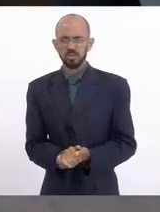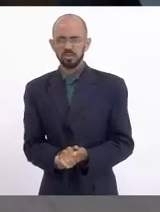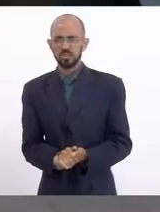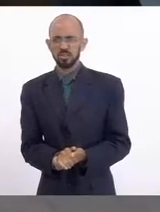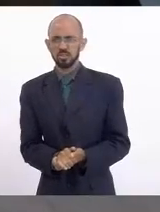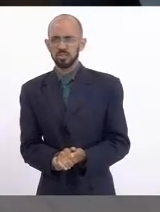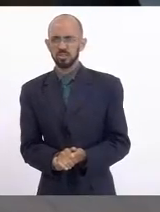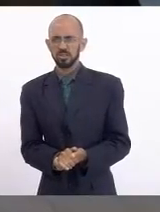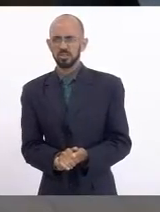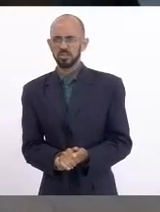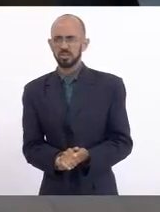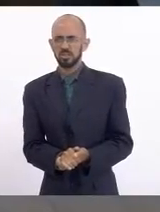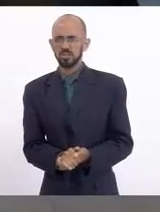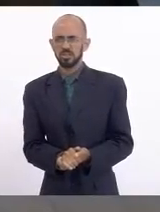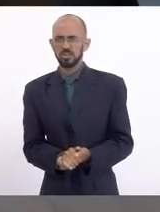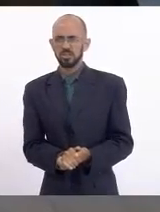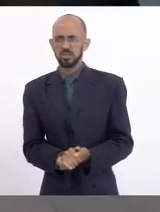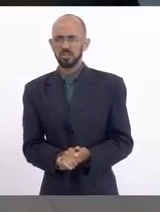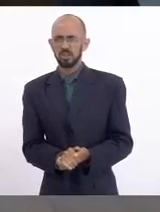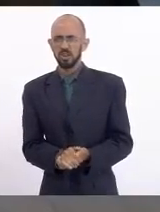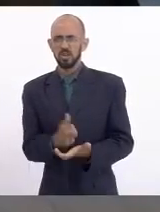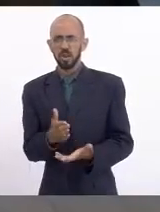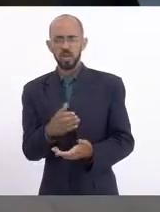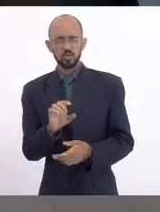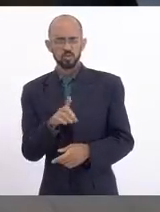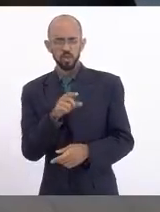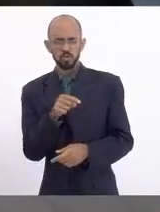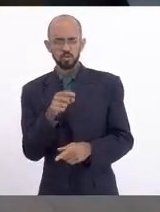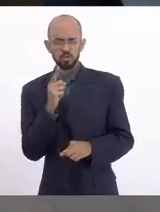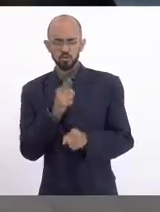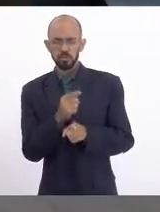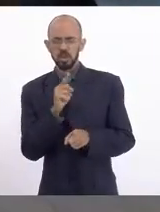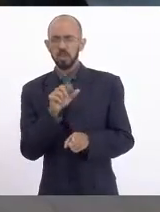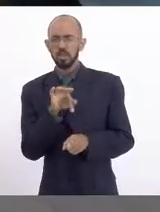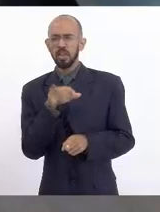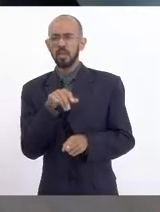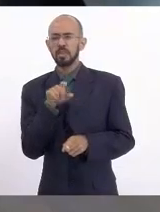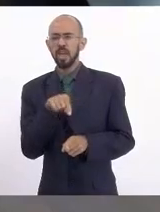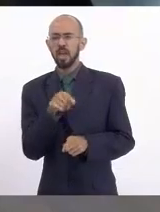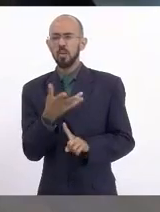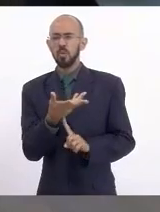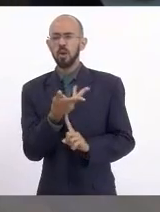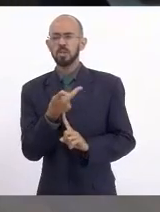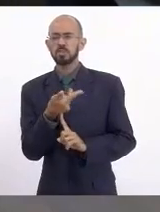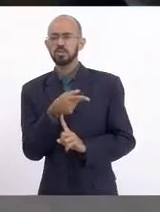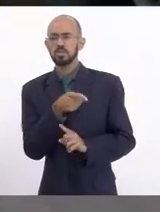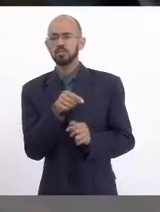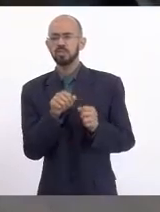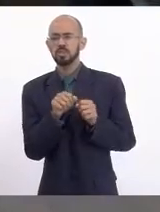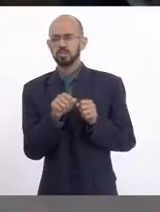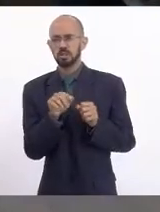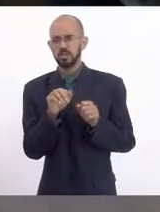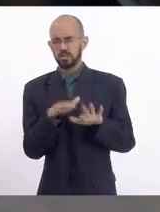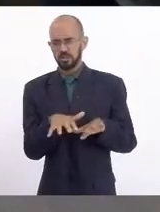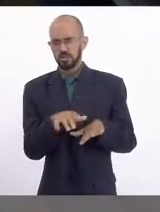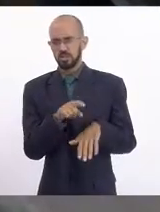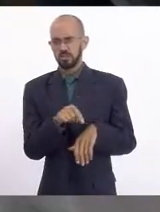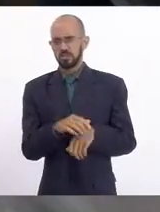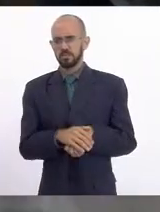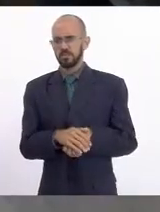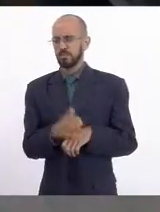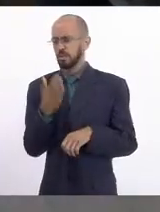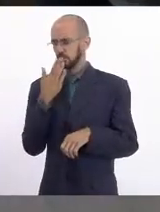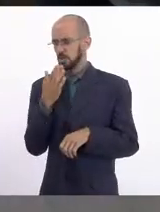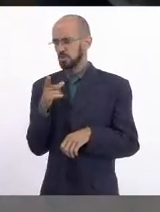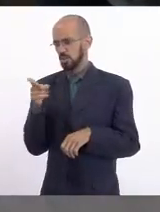dificuldade nenhuma eu só quero só pegar o artista primeiro Mas de fato que tá acontecendo agora Presidente queria chamar atenção do senhor aqui